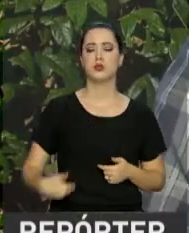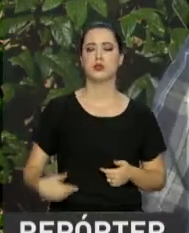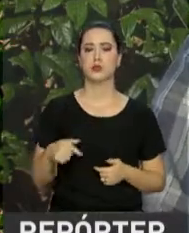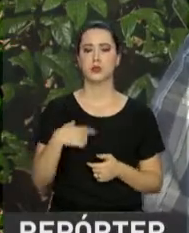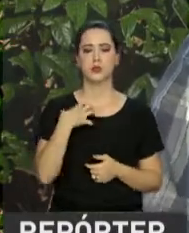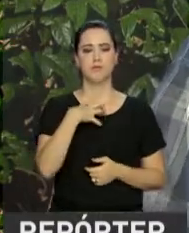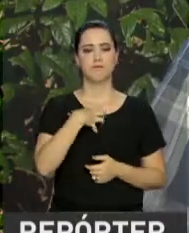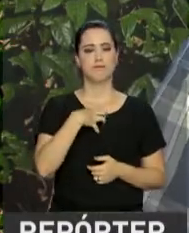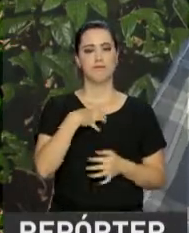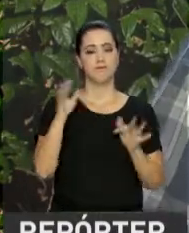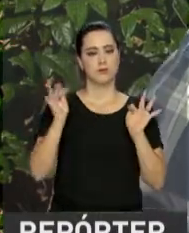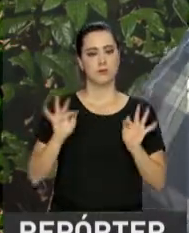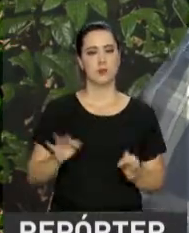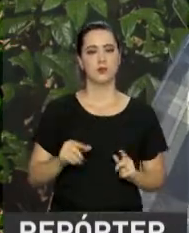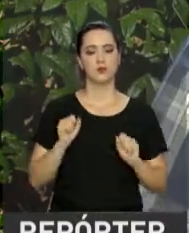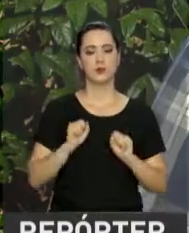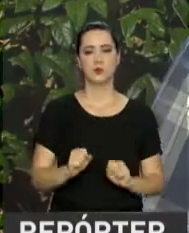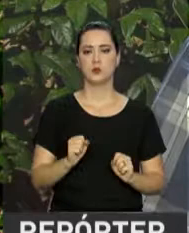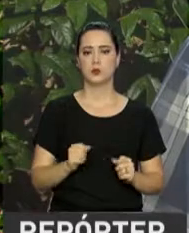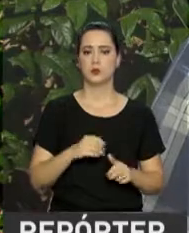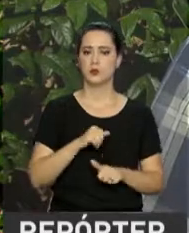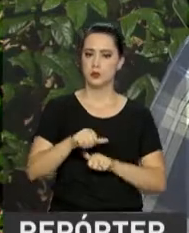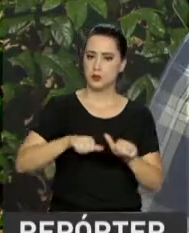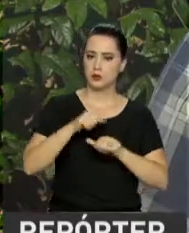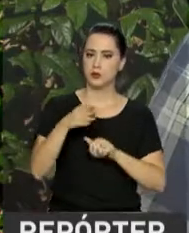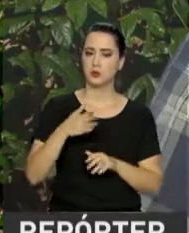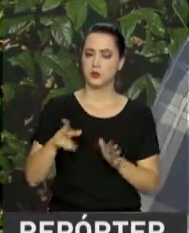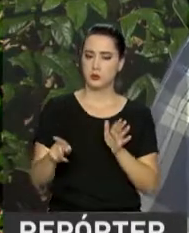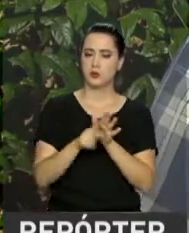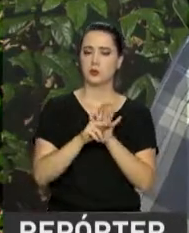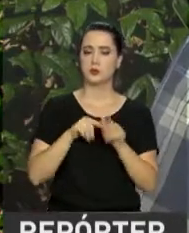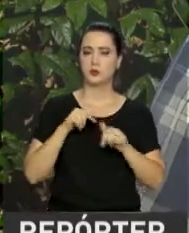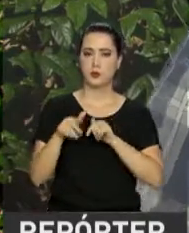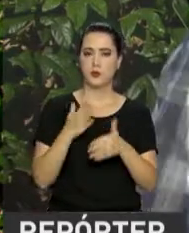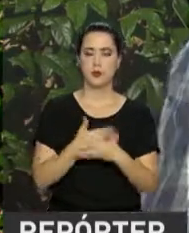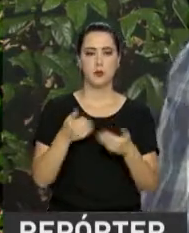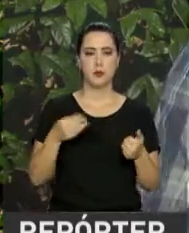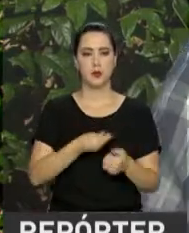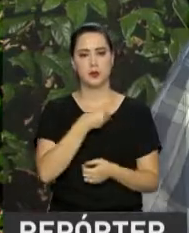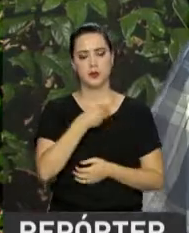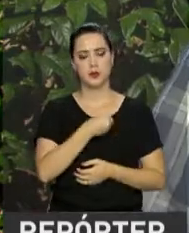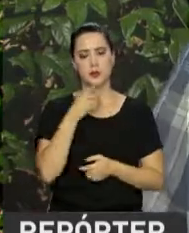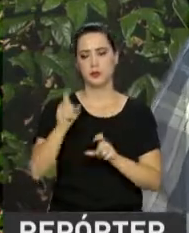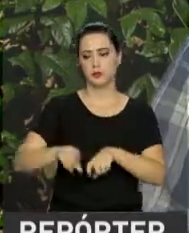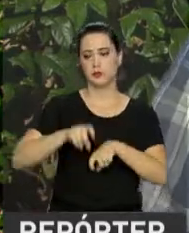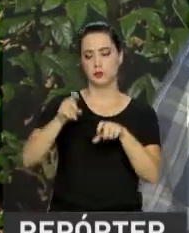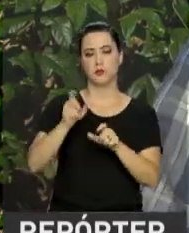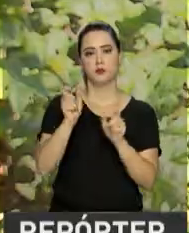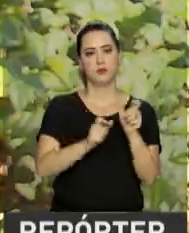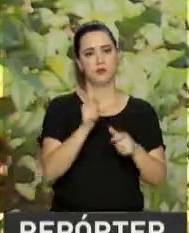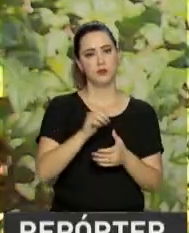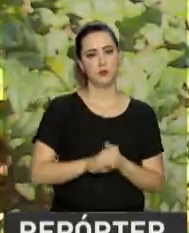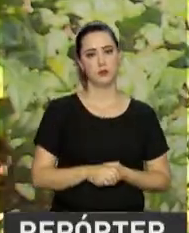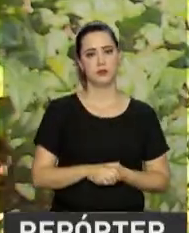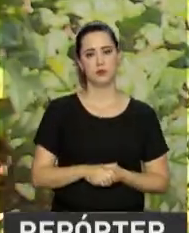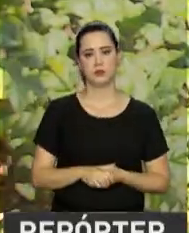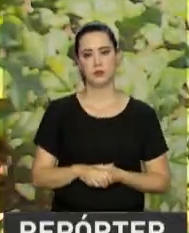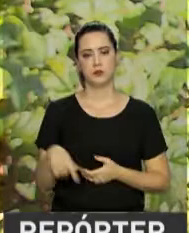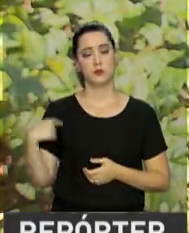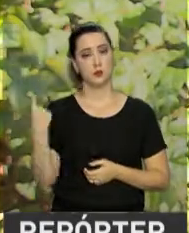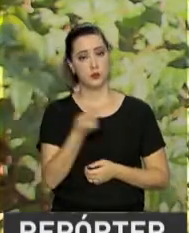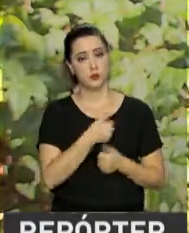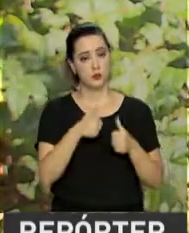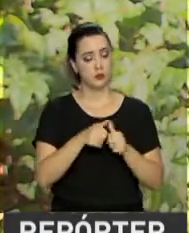satisfação é quando a gente pode através do nosso trabalho melhorar a qualidade de vida dos produtores dos consumidores ea gente estamos